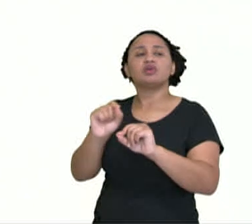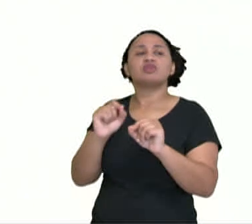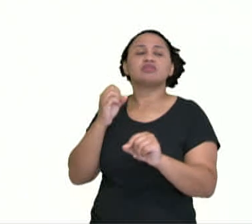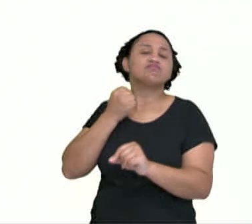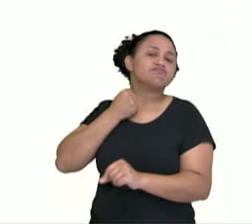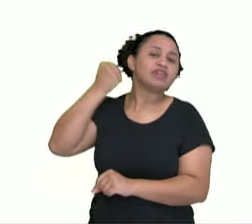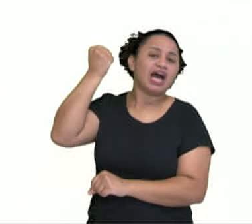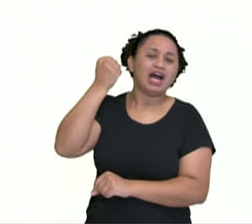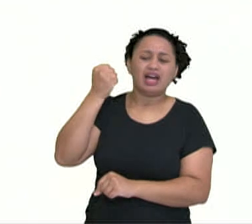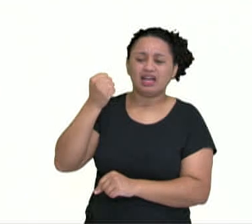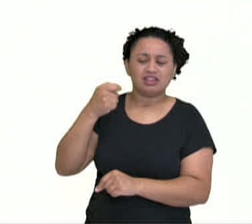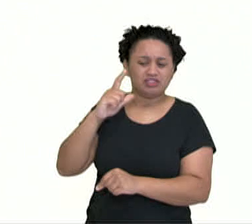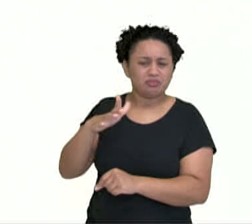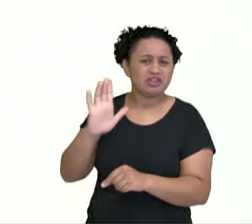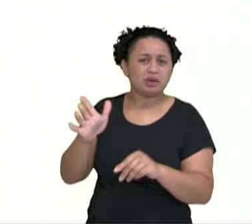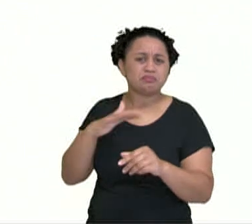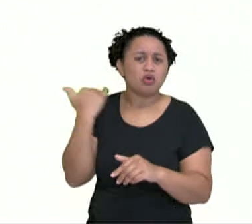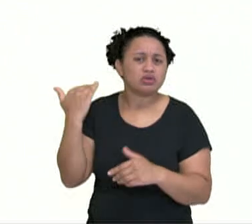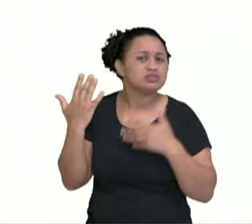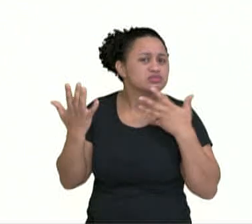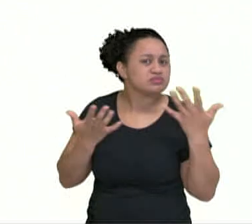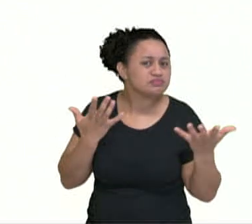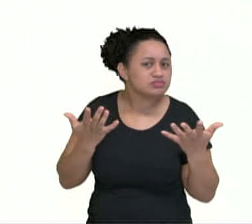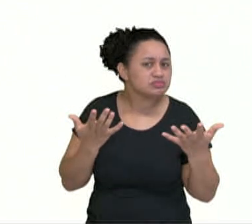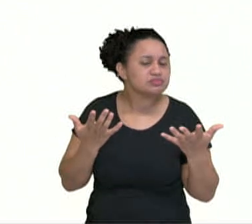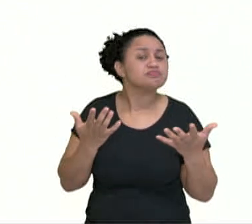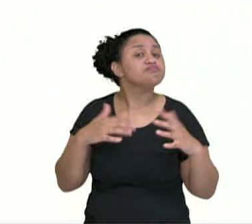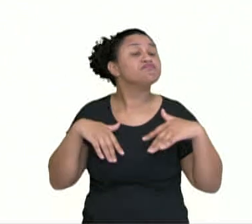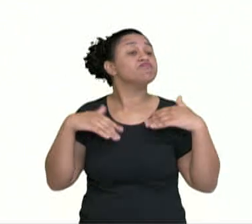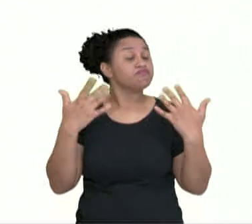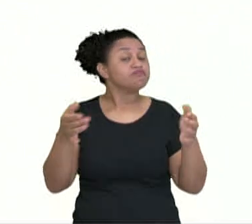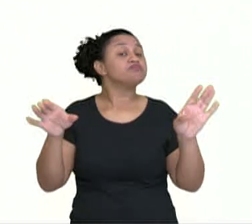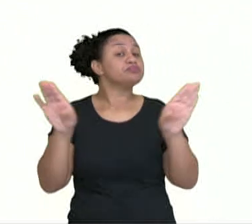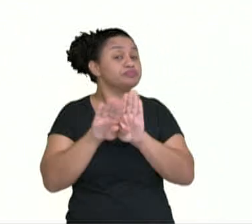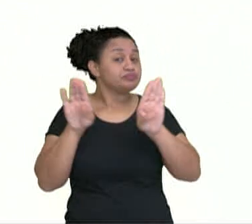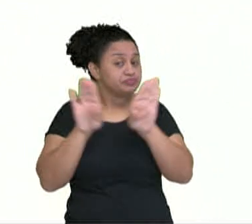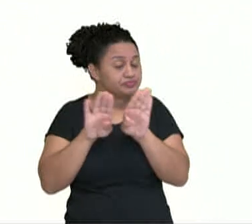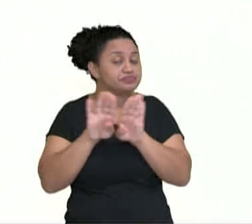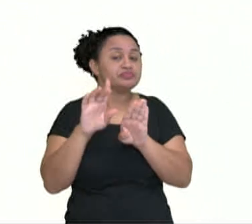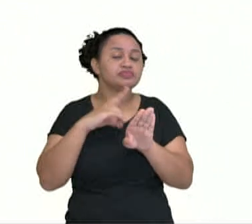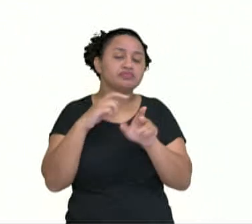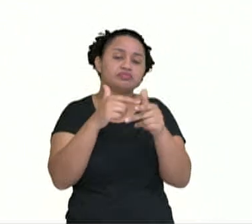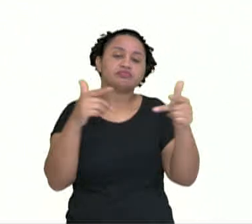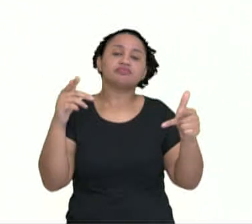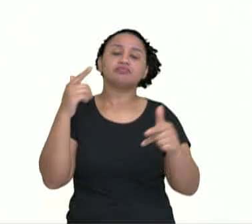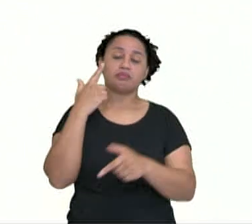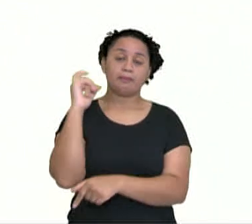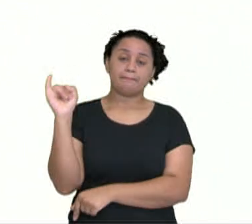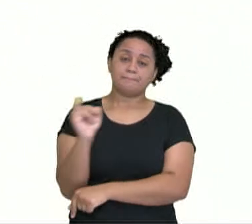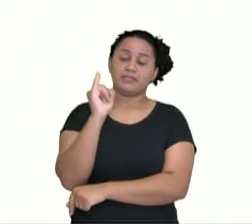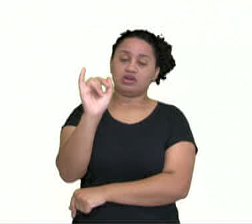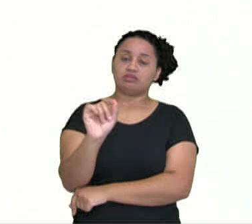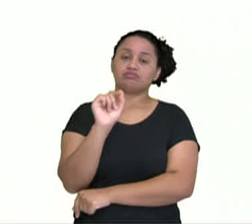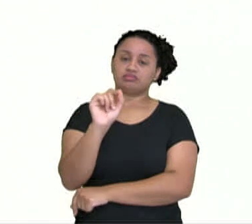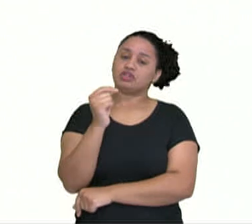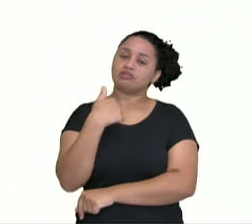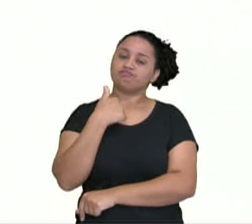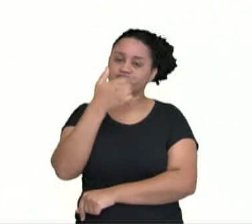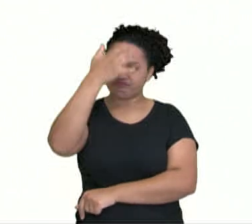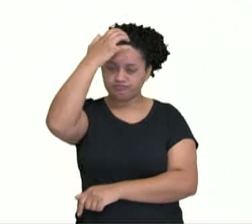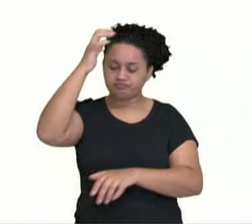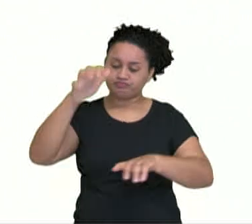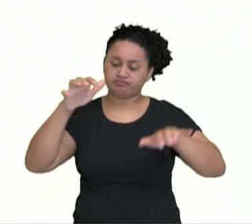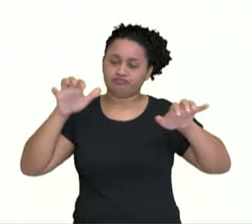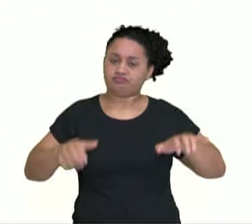do cadáver de Oliver Cromwell. Também a gente tem que ver um ponto bastante importante dessa monarquia